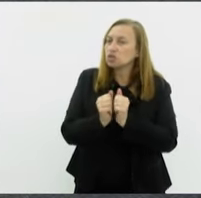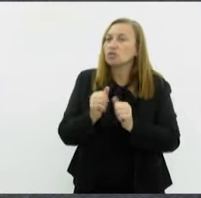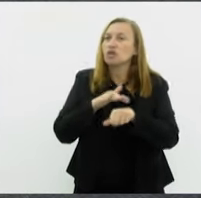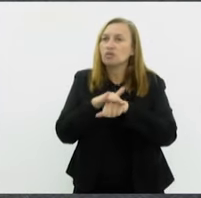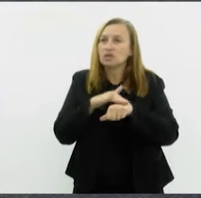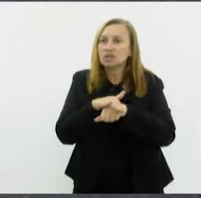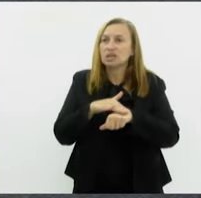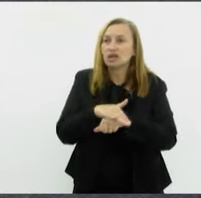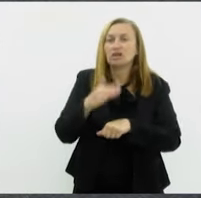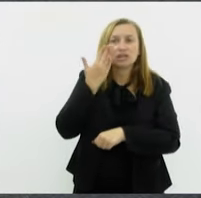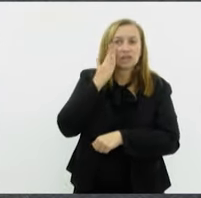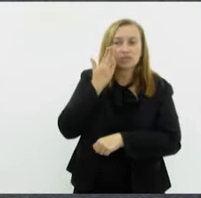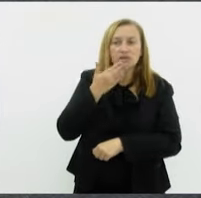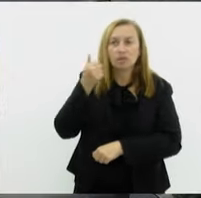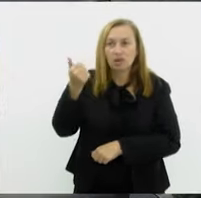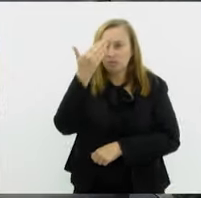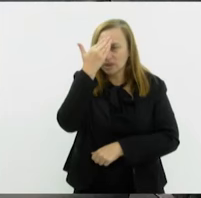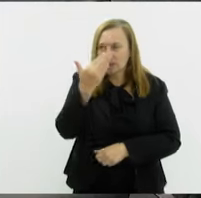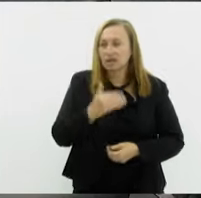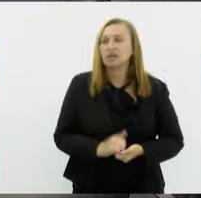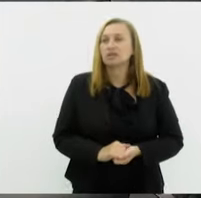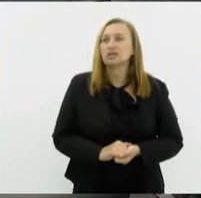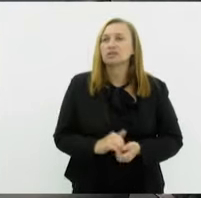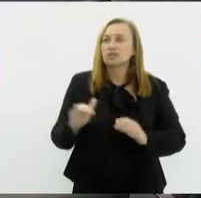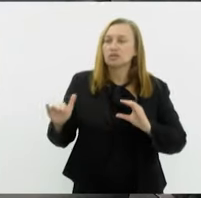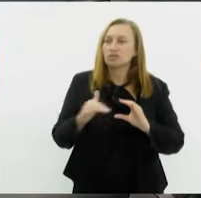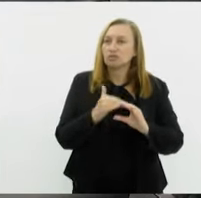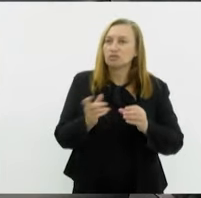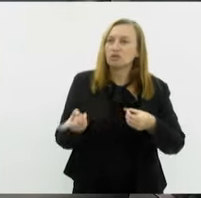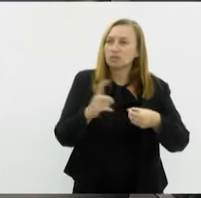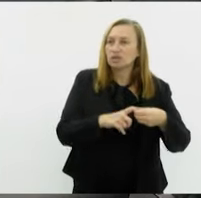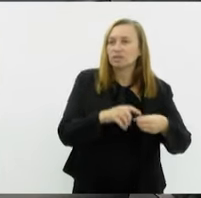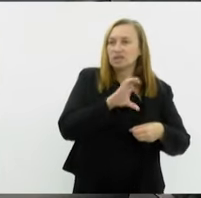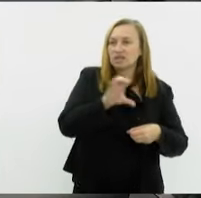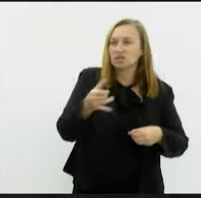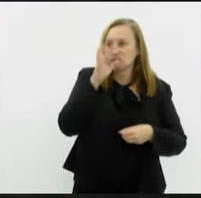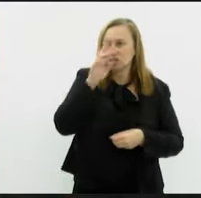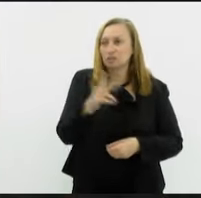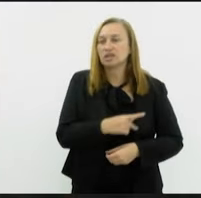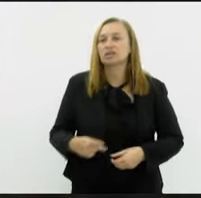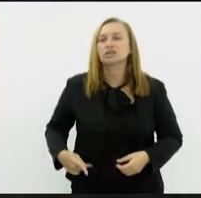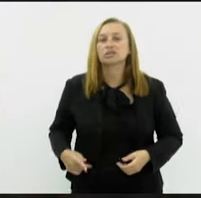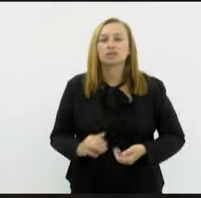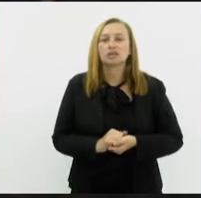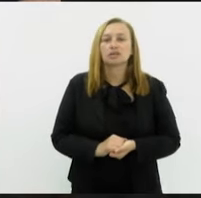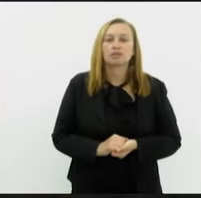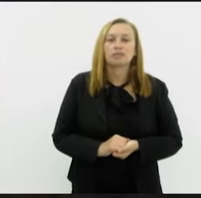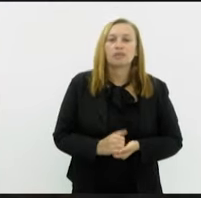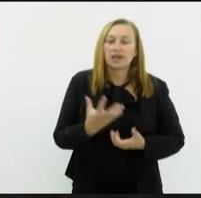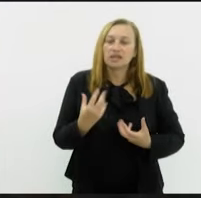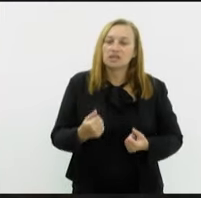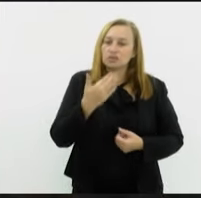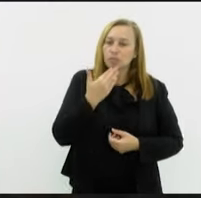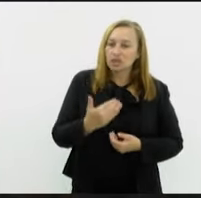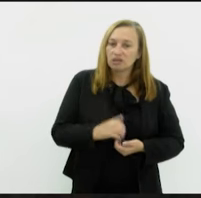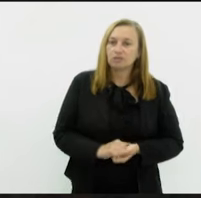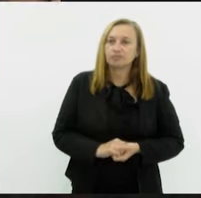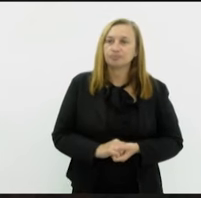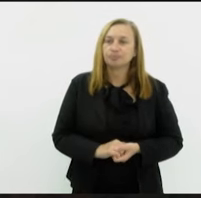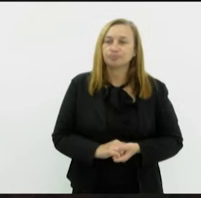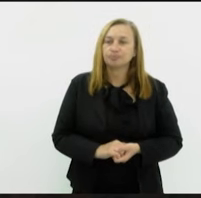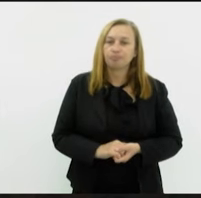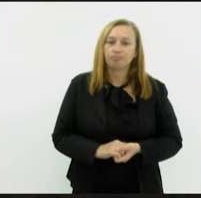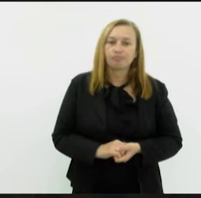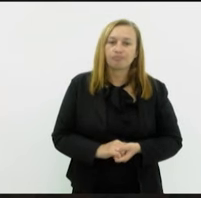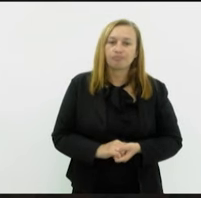conversar e buscar um entendimento. Obrigada. É para remeter para a CCJ, presidente. Ok. Presidência defere o pedido de Vossa Excelência.